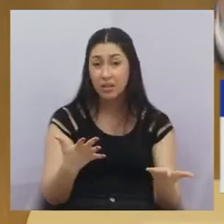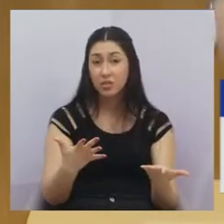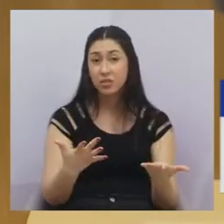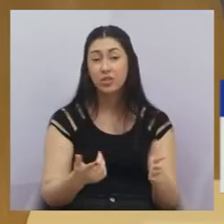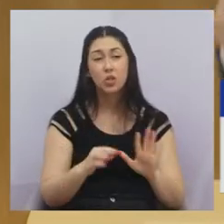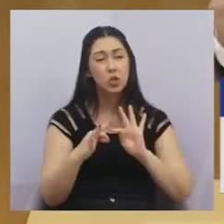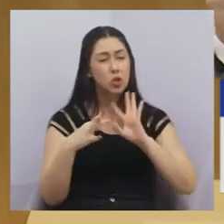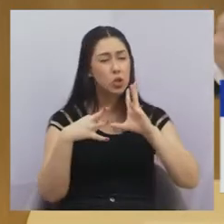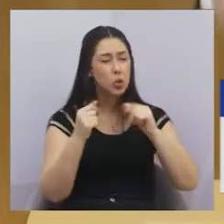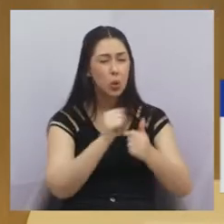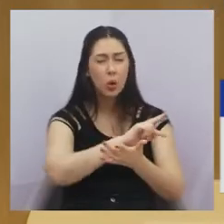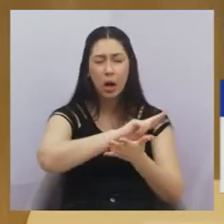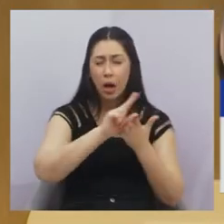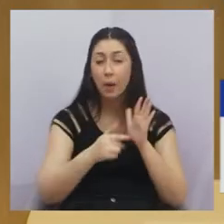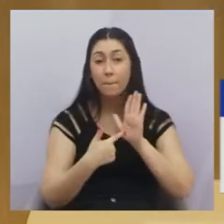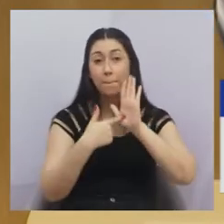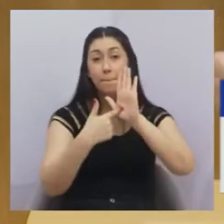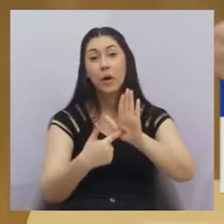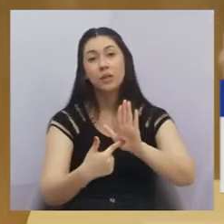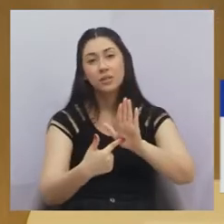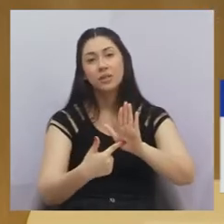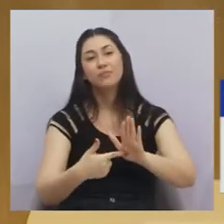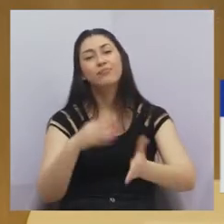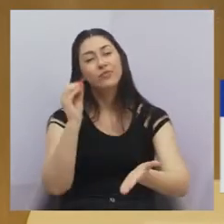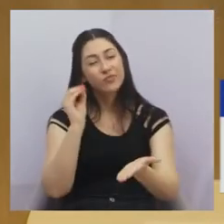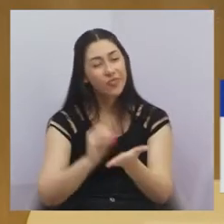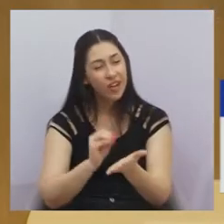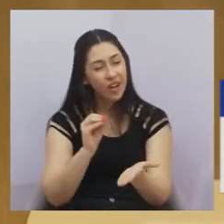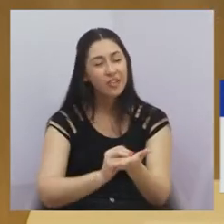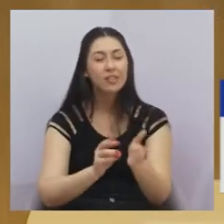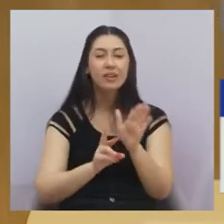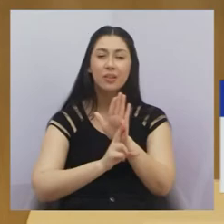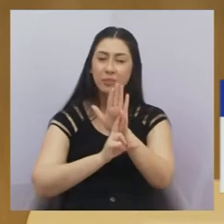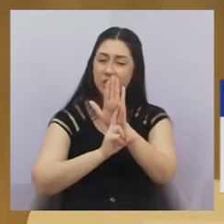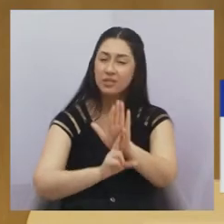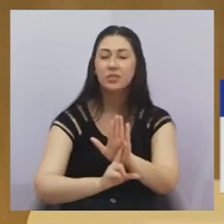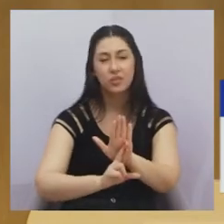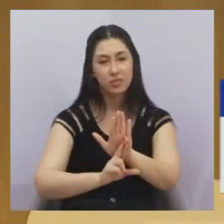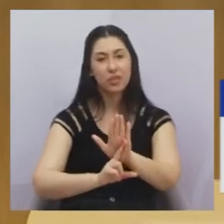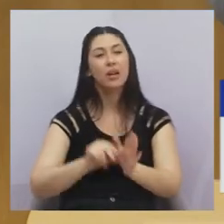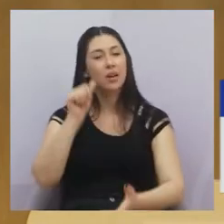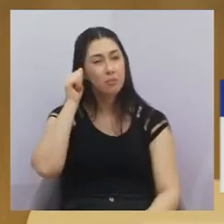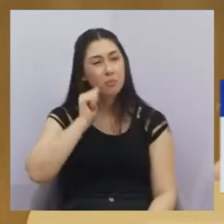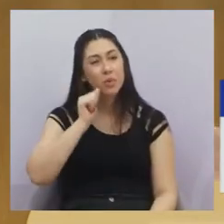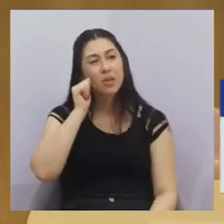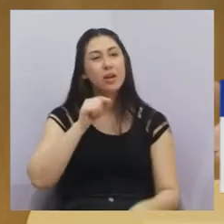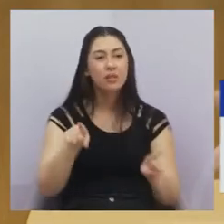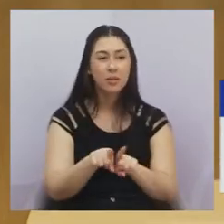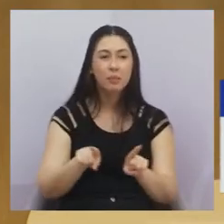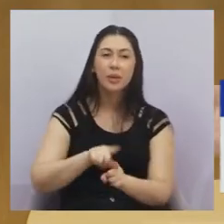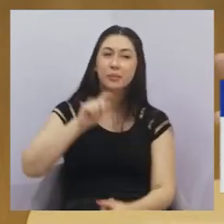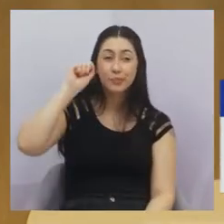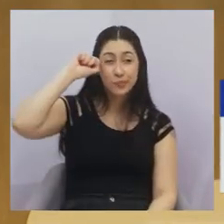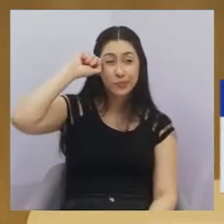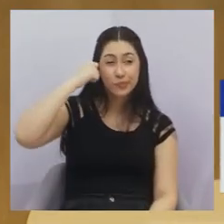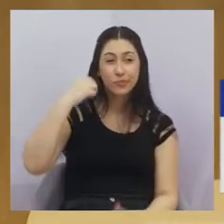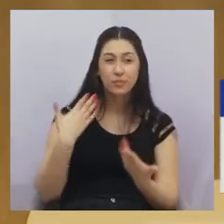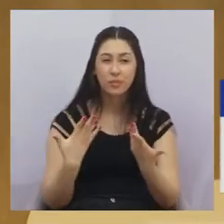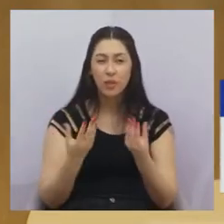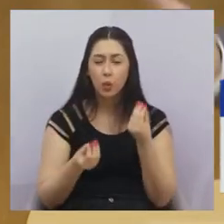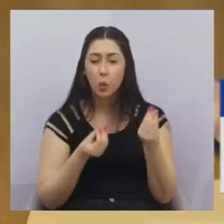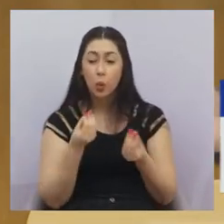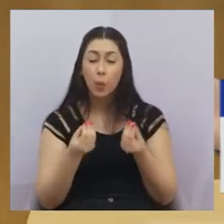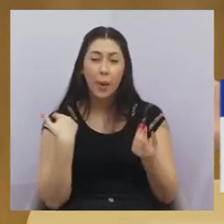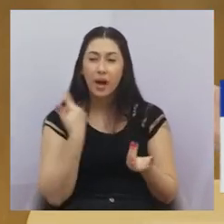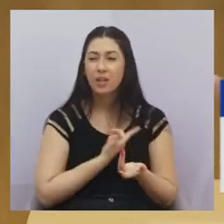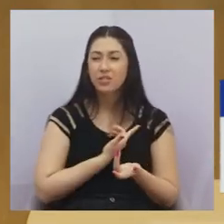dados todos indicam essa falta de representatividade dos espaços públicos da mulher e do negro. Então, não há como a